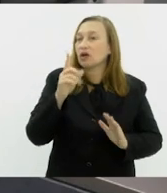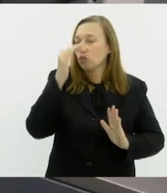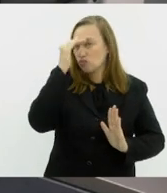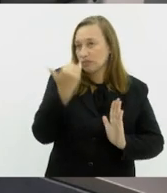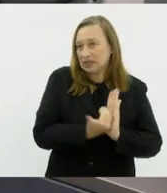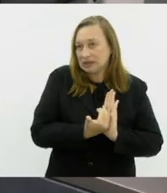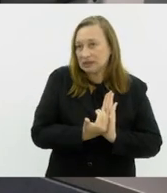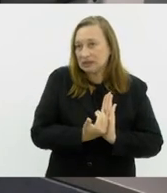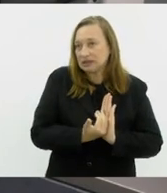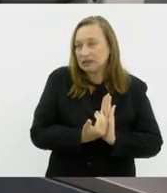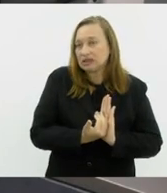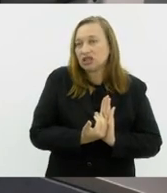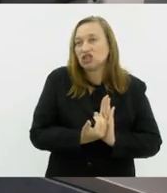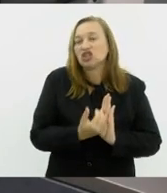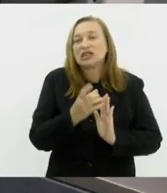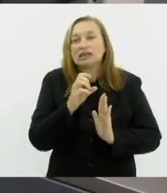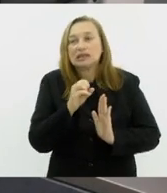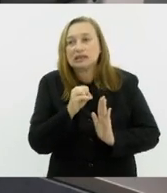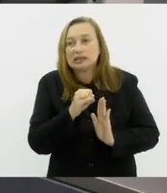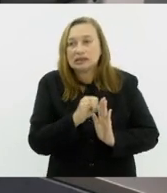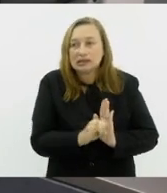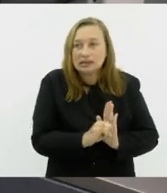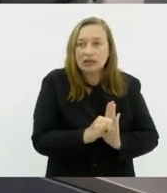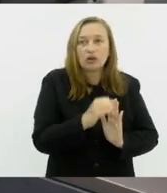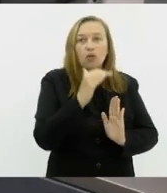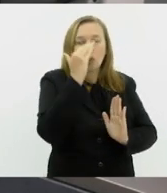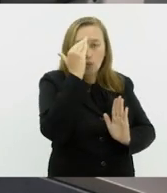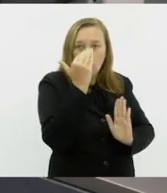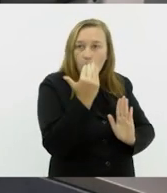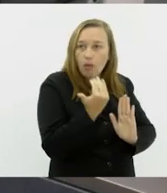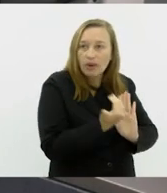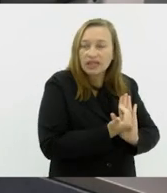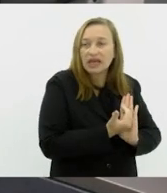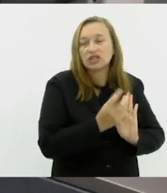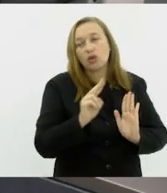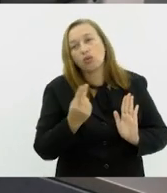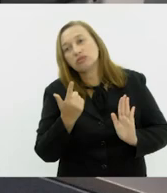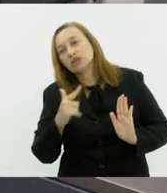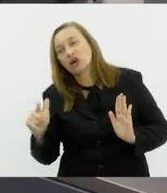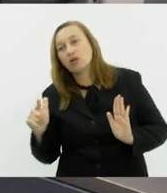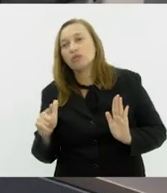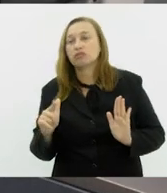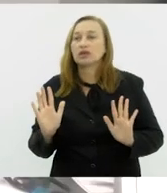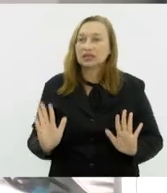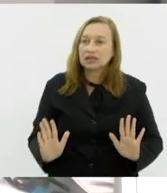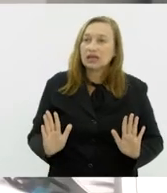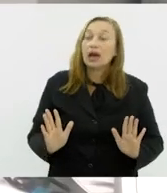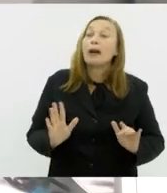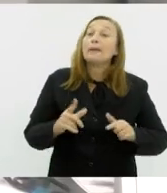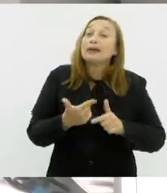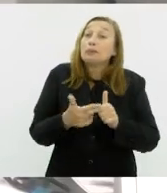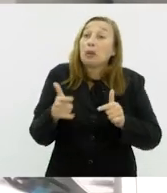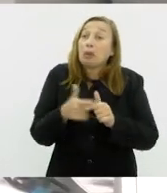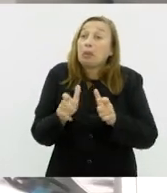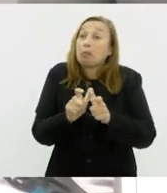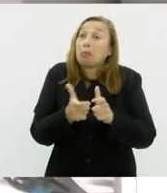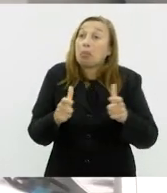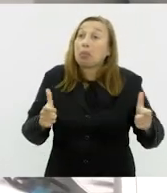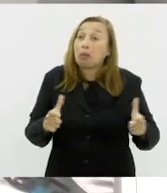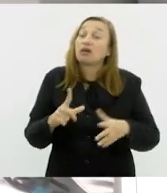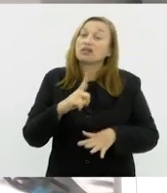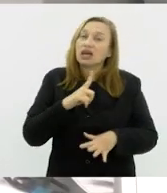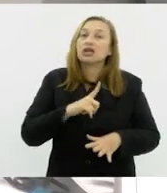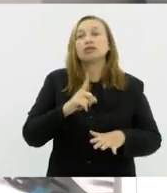não basta dizer se elas fossem cumpridas, não teria problema. Como há muito problema, supõe que elas não